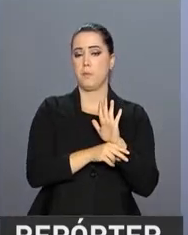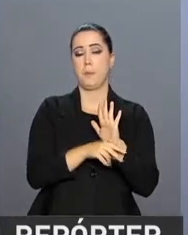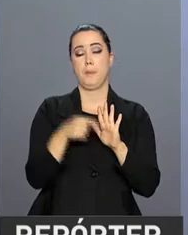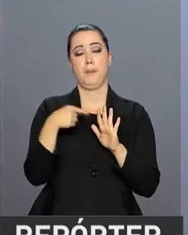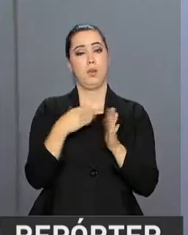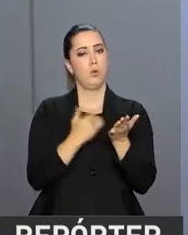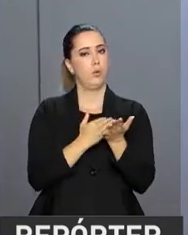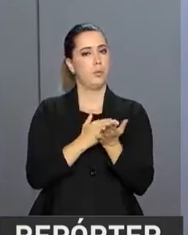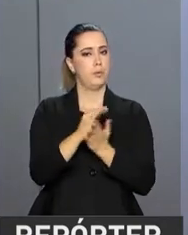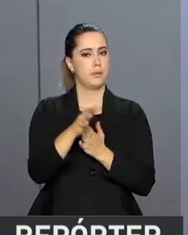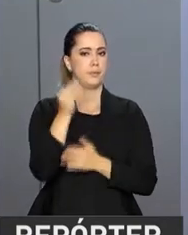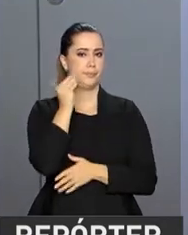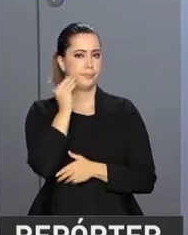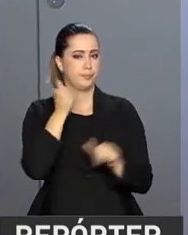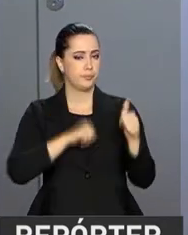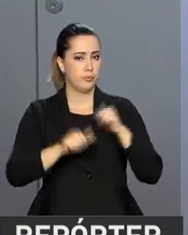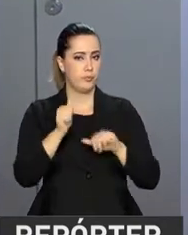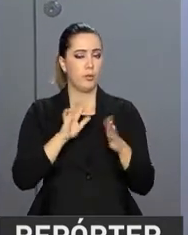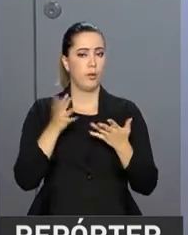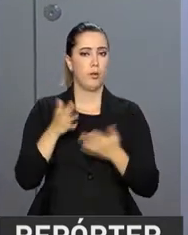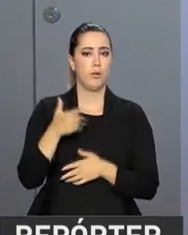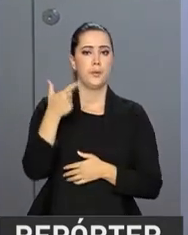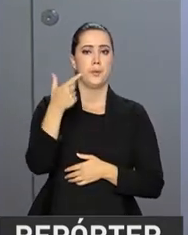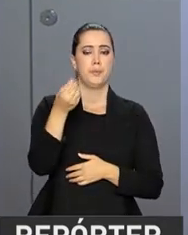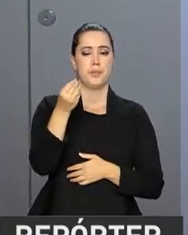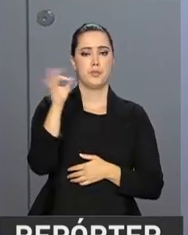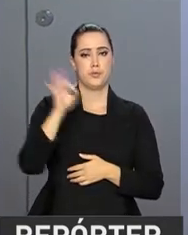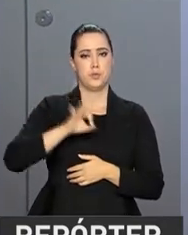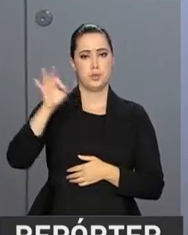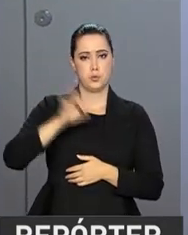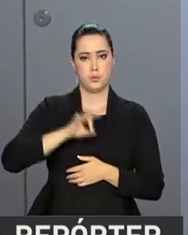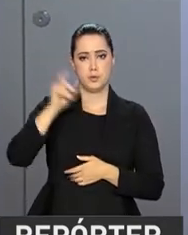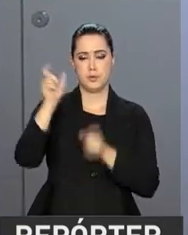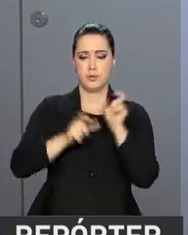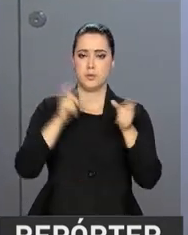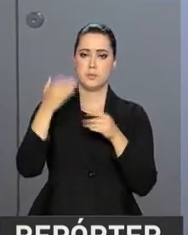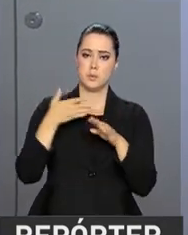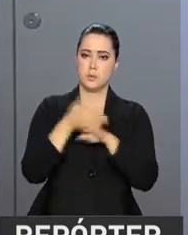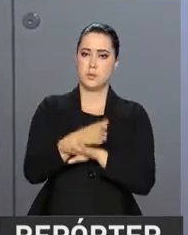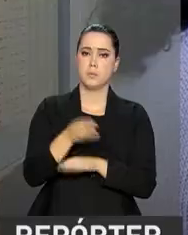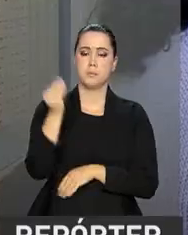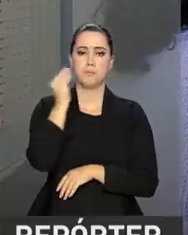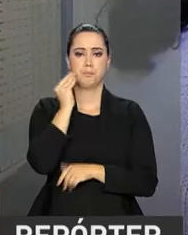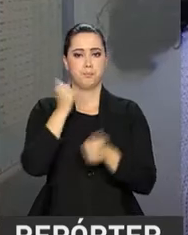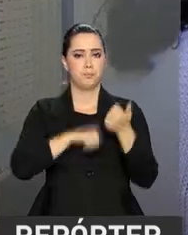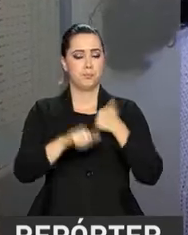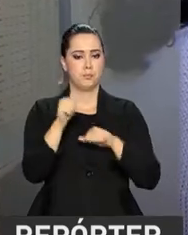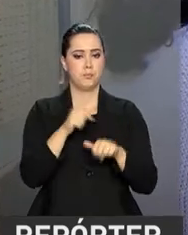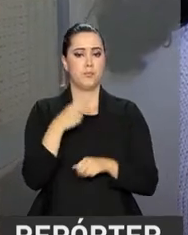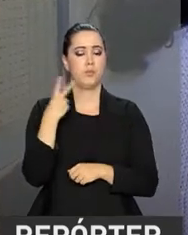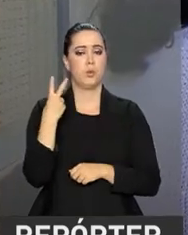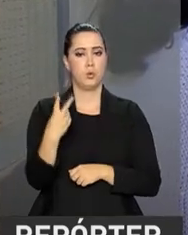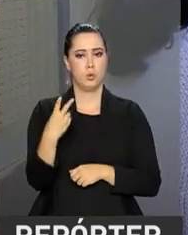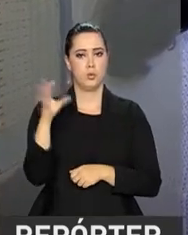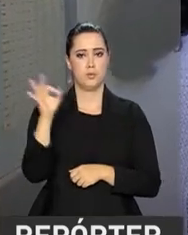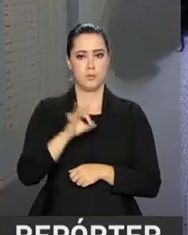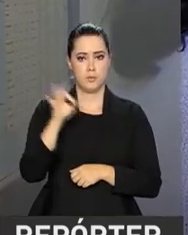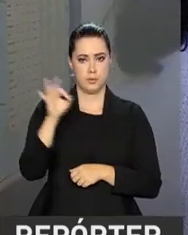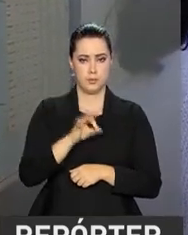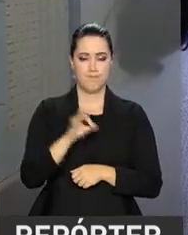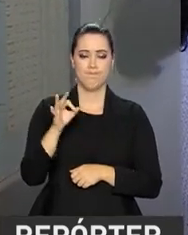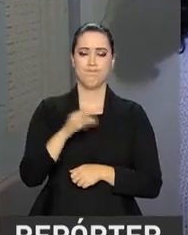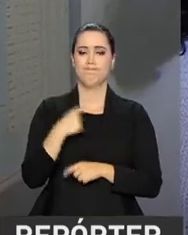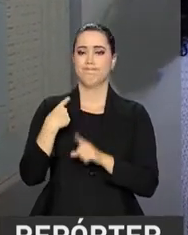exames começaram a ser feitos cerca de 20% dos motoristas passaram pelo teste 2% deles tiveram